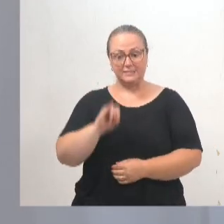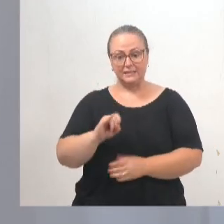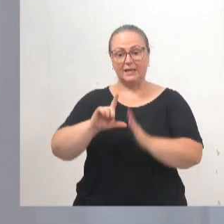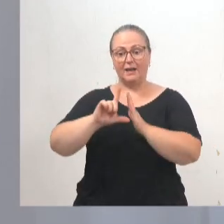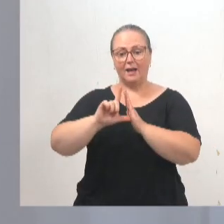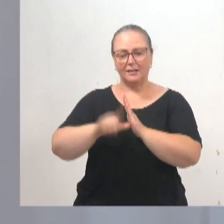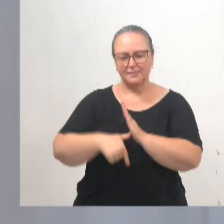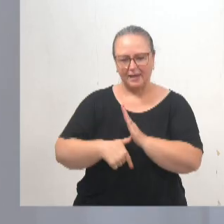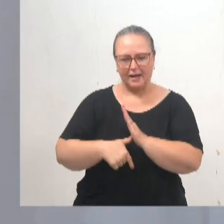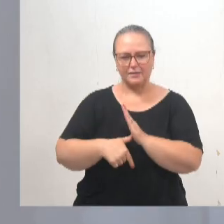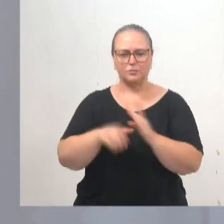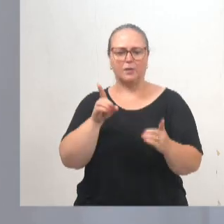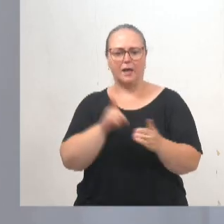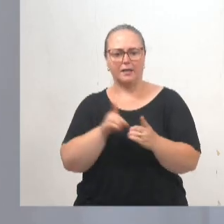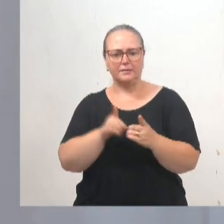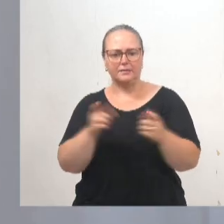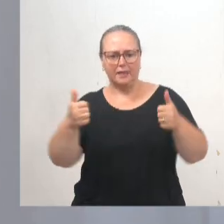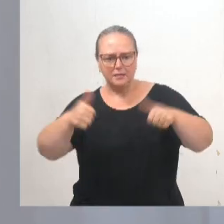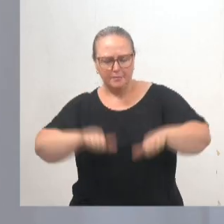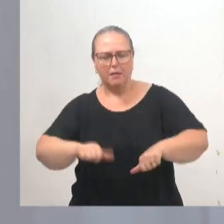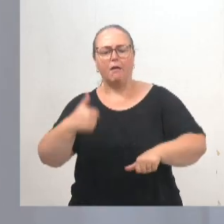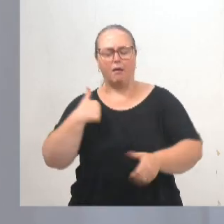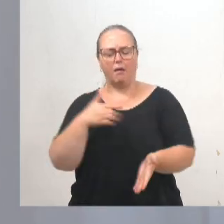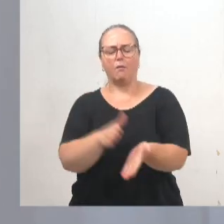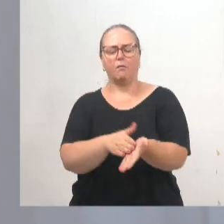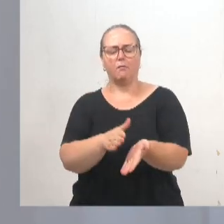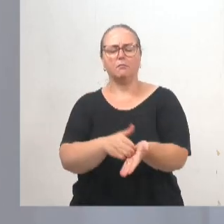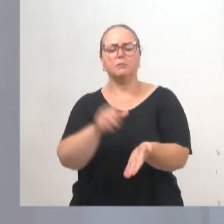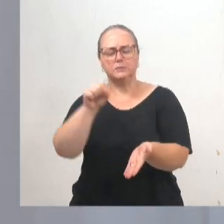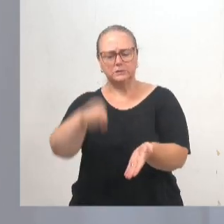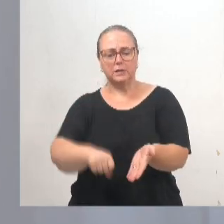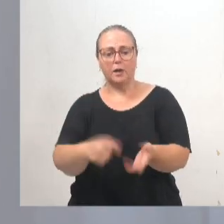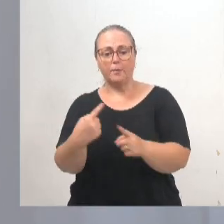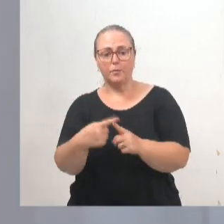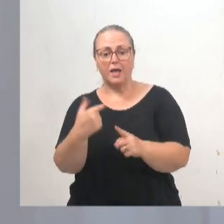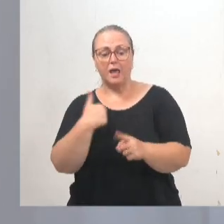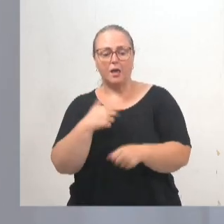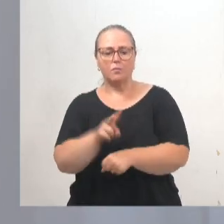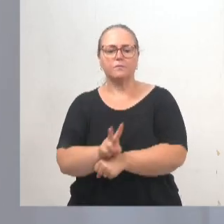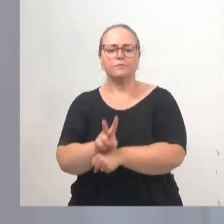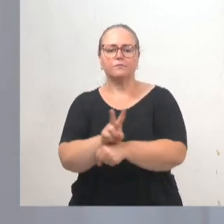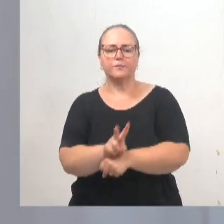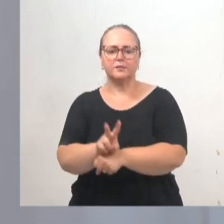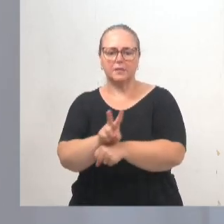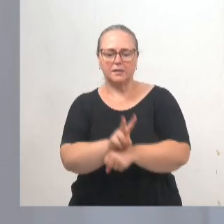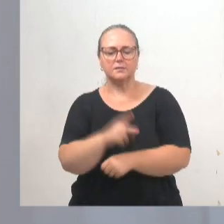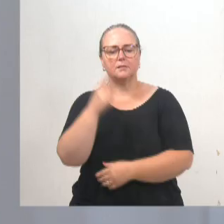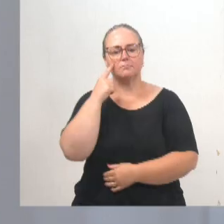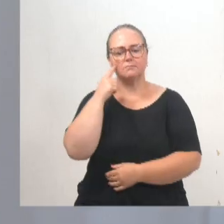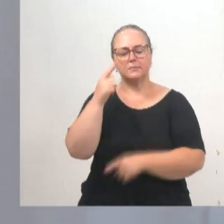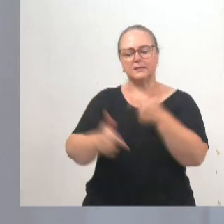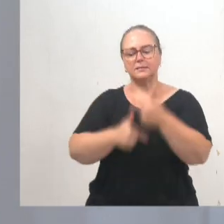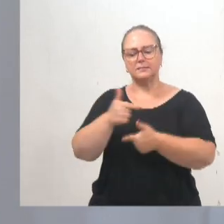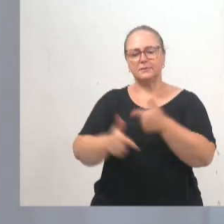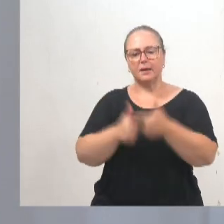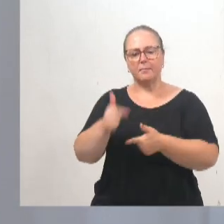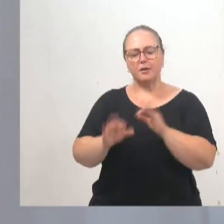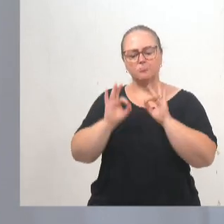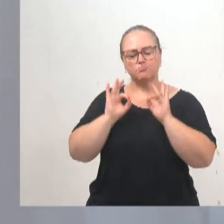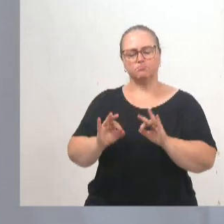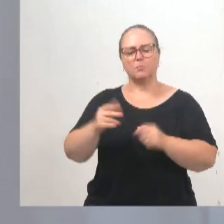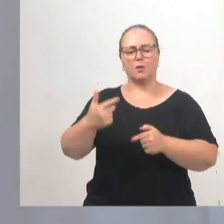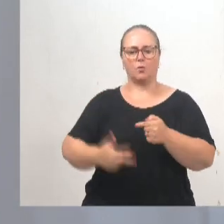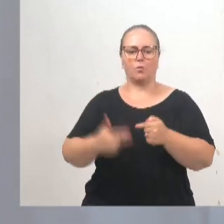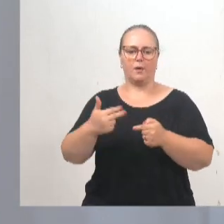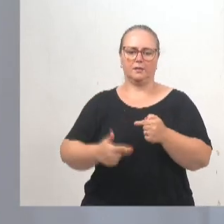má qualidade no atendimento, eu seria o primeiro a cobrar. Porque é minha função também essa, fiscalizar e fazer com que o serviço seja prestado de maneira com